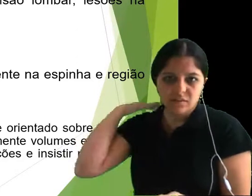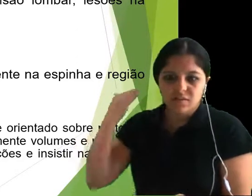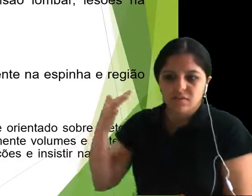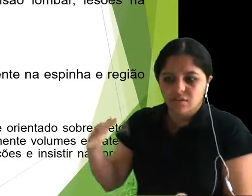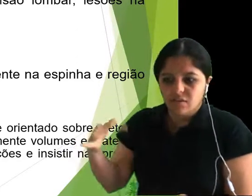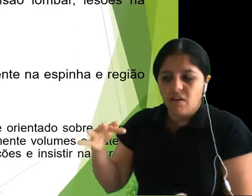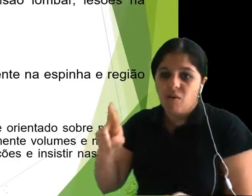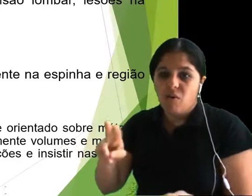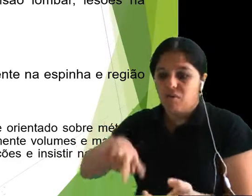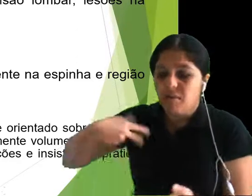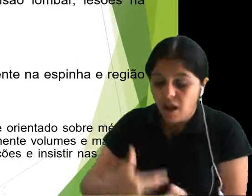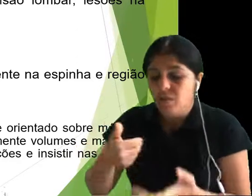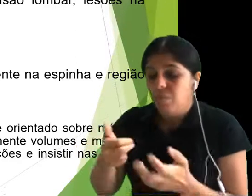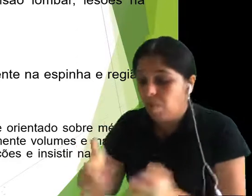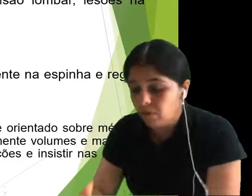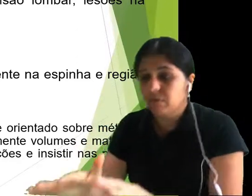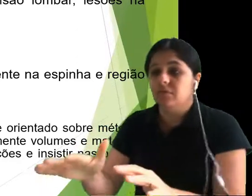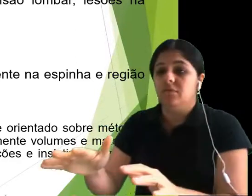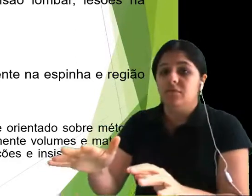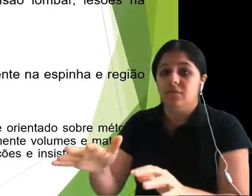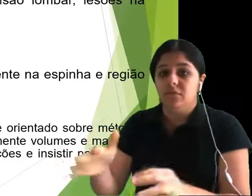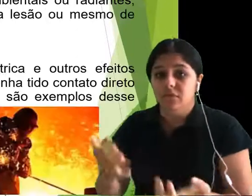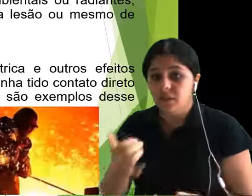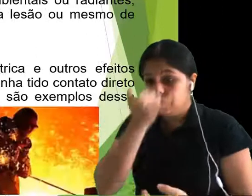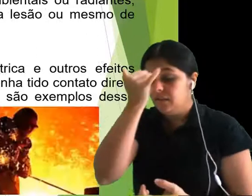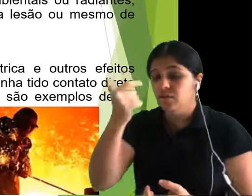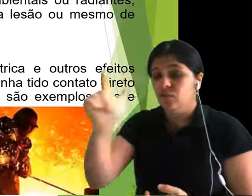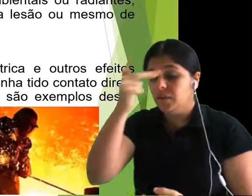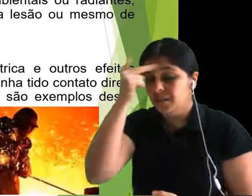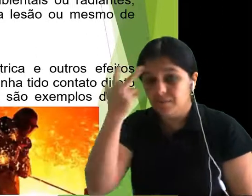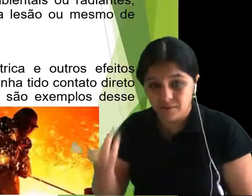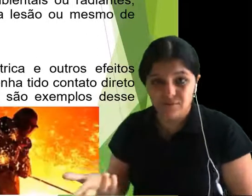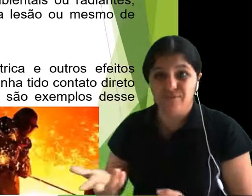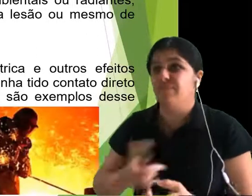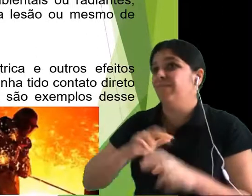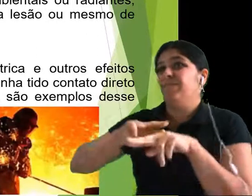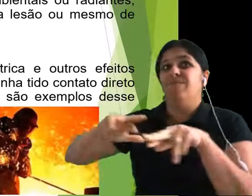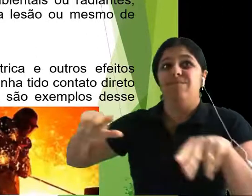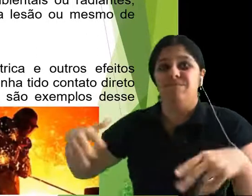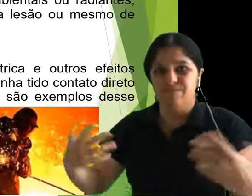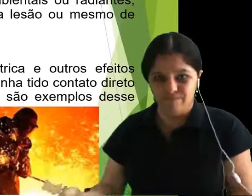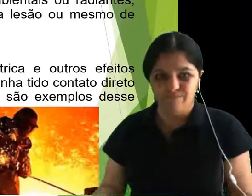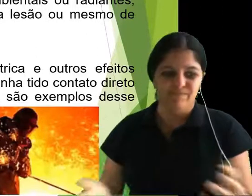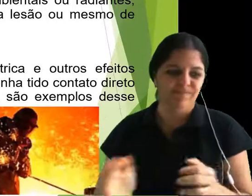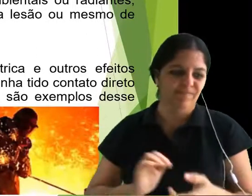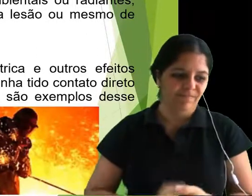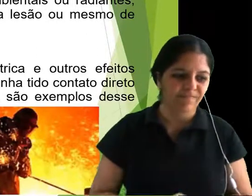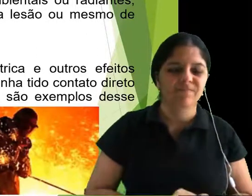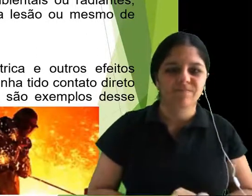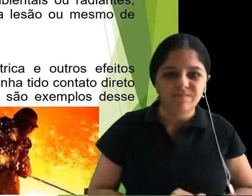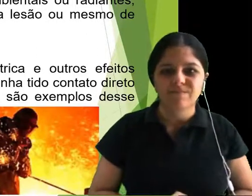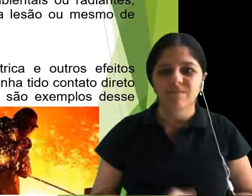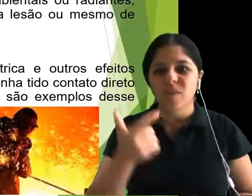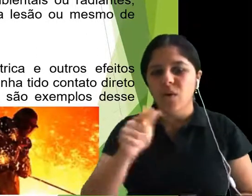de machucar outra pessoa, e aí desenrolam outros acidentes tipo. Tá? Outro aqui, ó, exposição